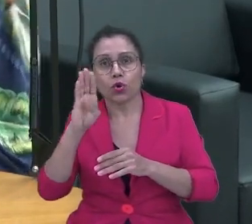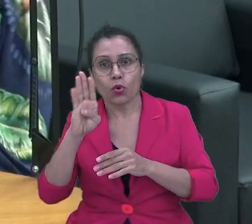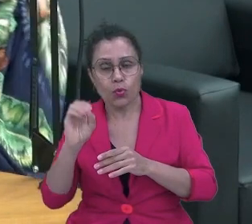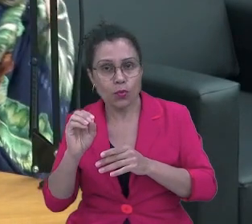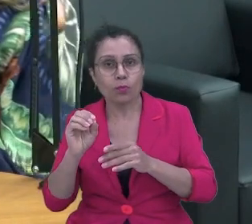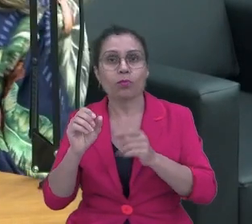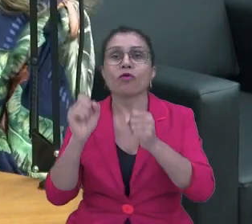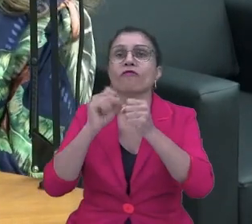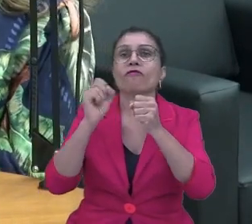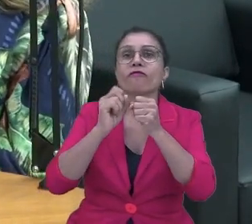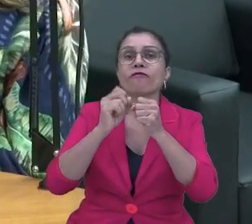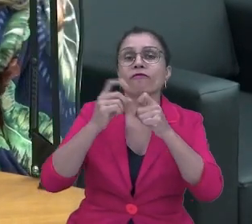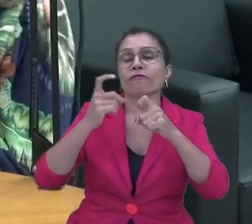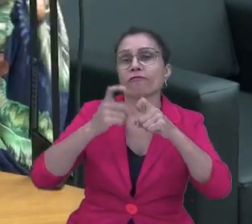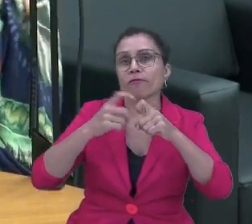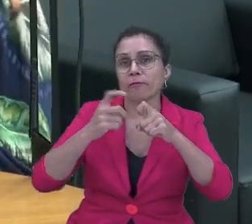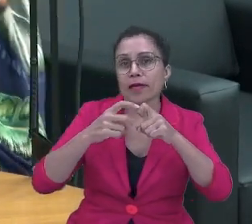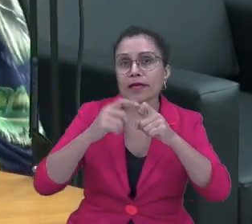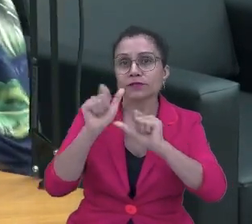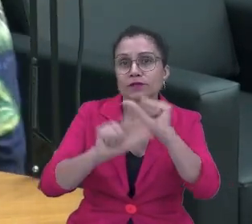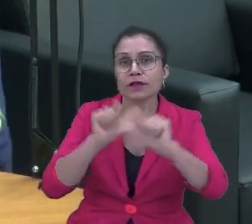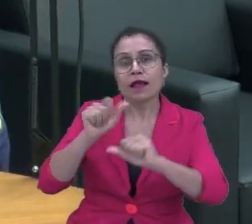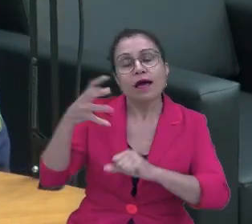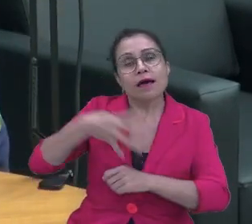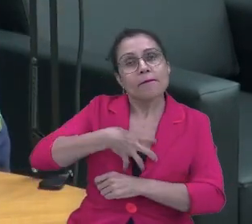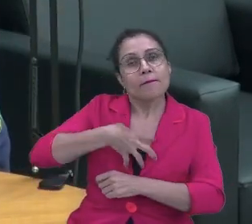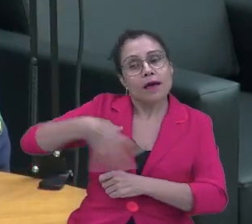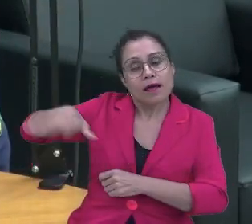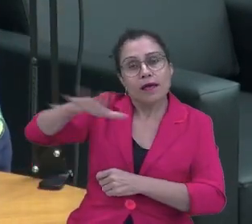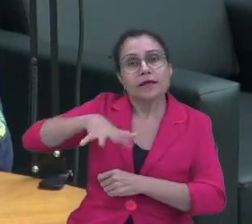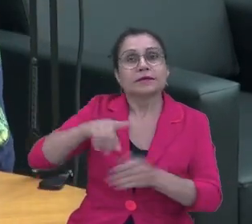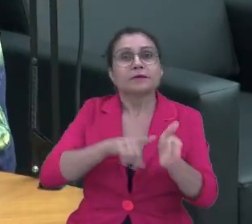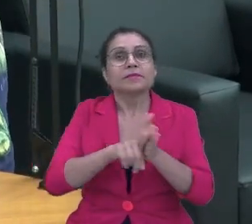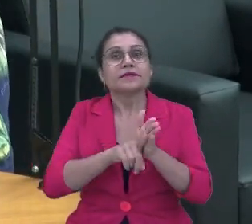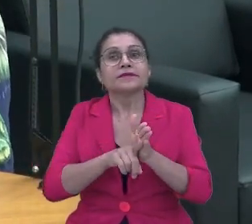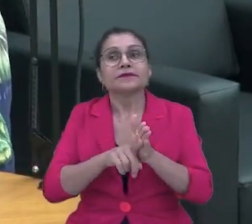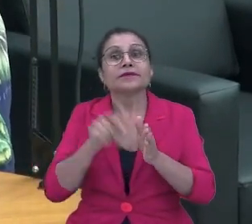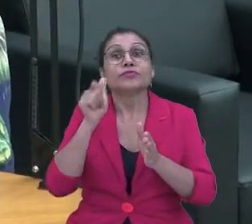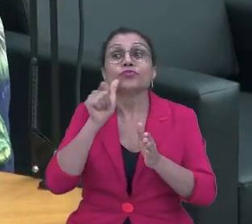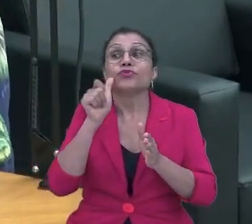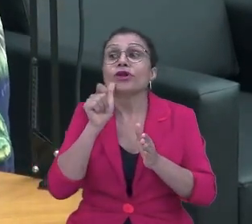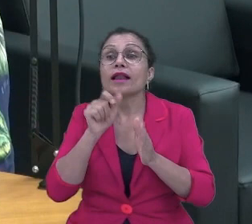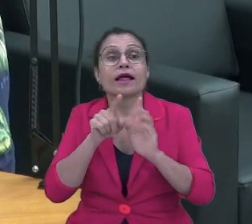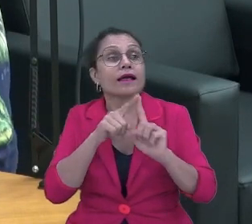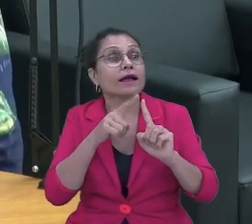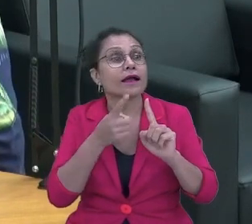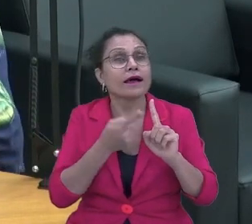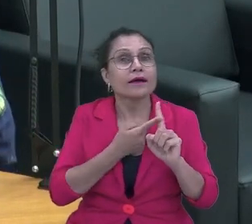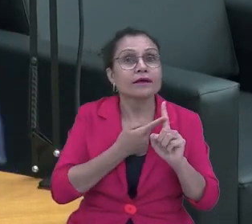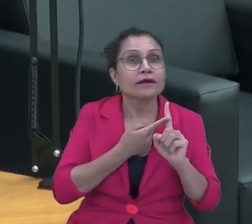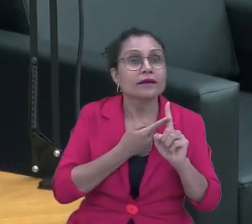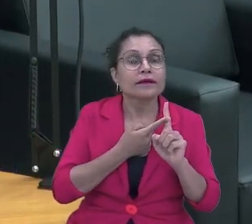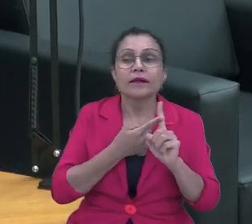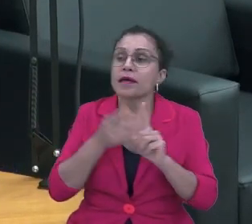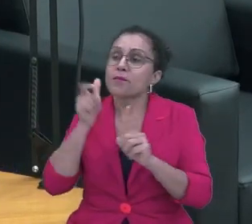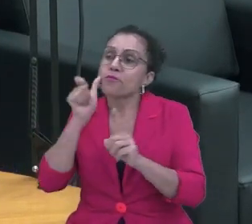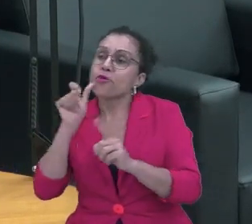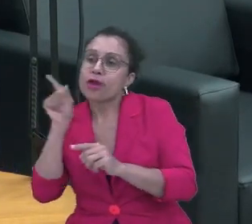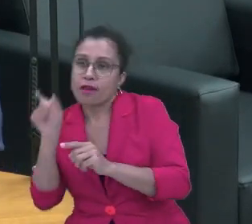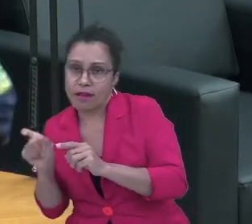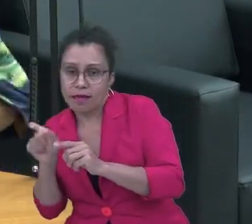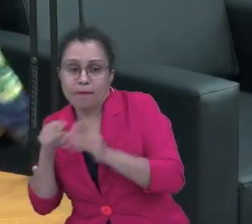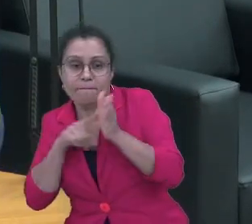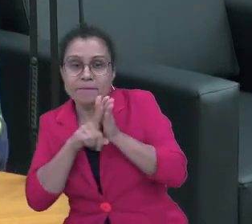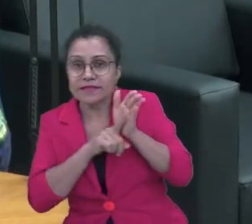na região ali da Bahia. E o que ela estava pesquisando? Mulheres grávidas. Quer dizer, mulheres pesquisando